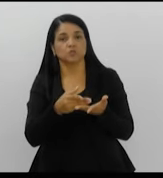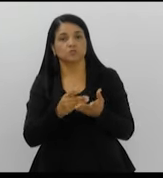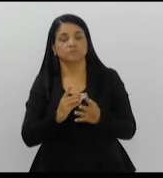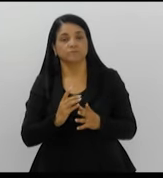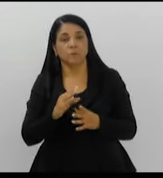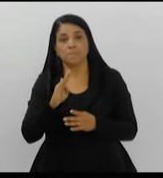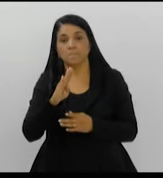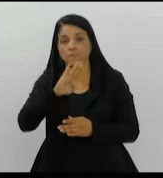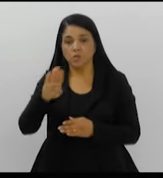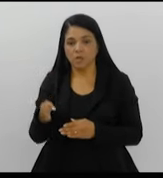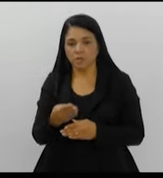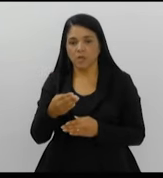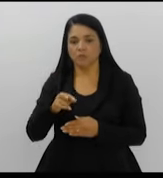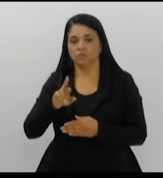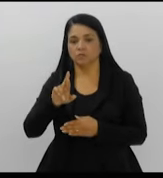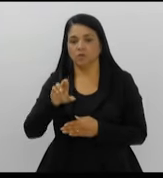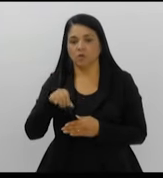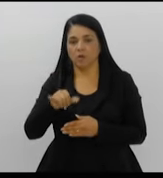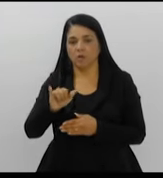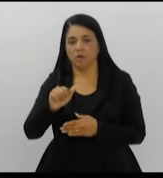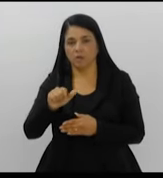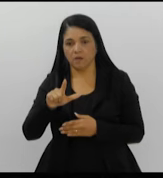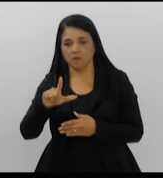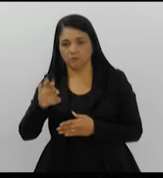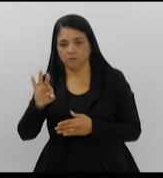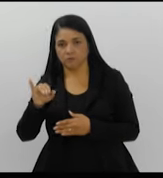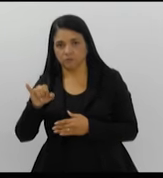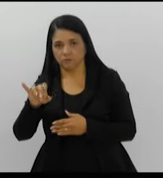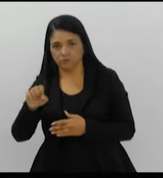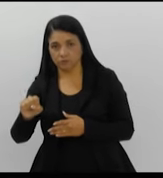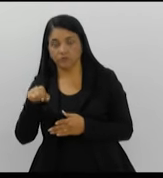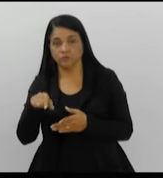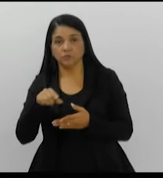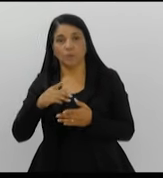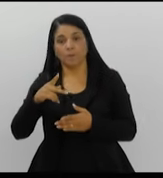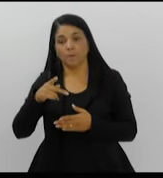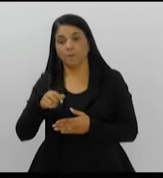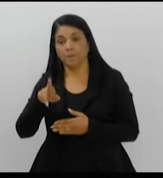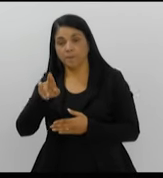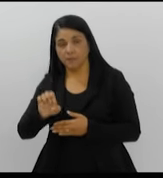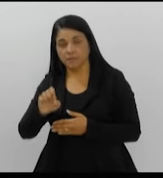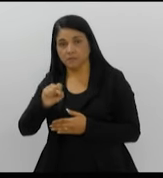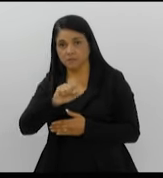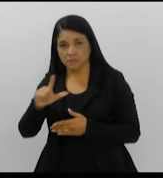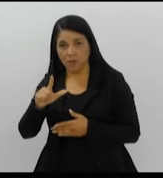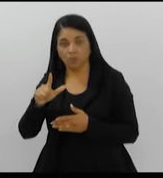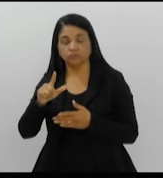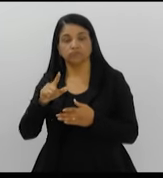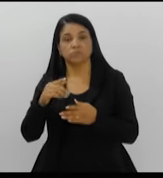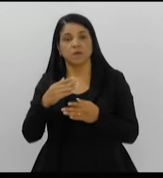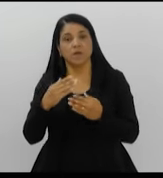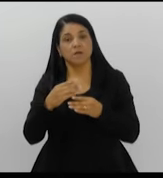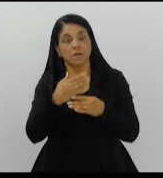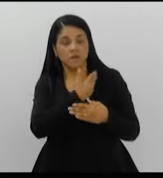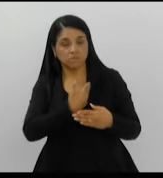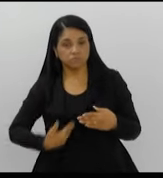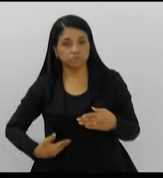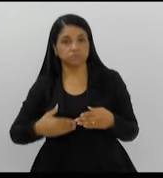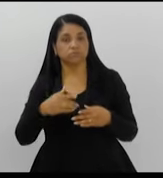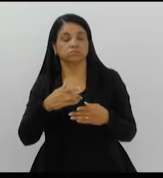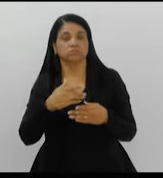originados dos royalties do pré-sal deveriam estar destinados à saúde pública, alinhados a uma política de